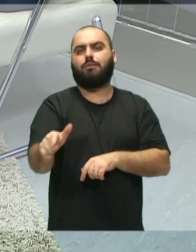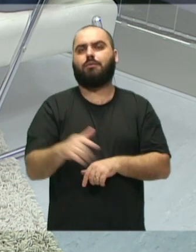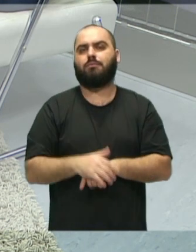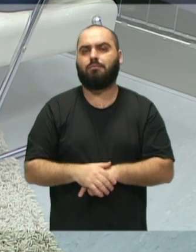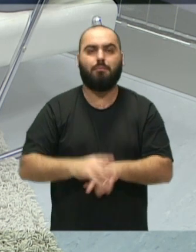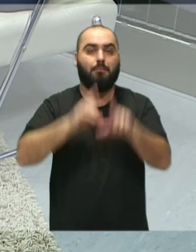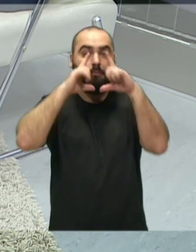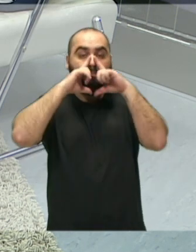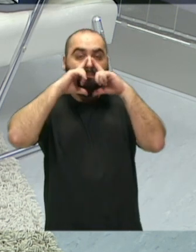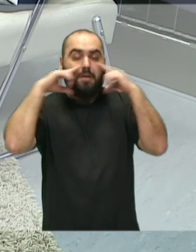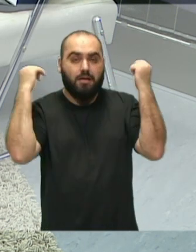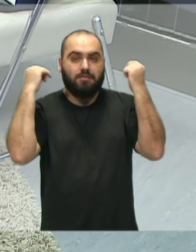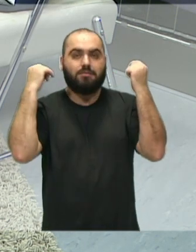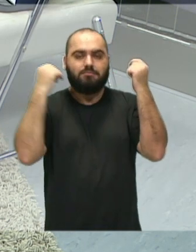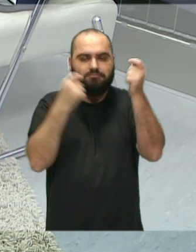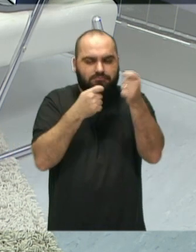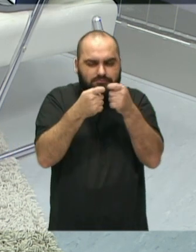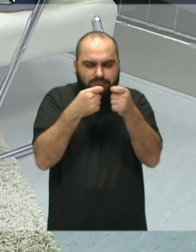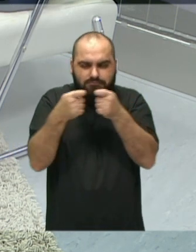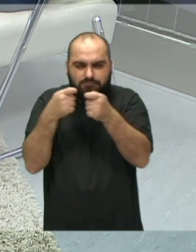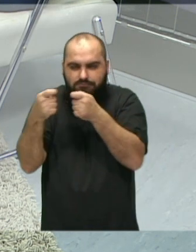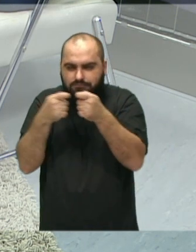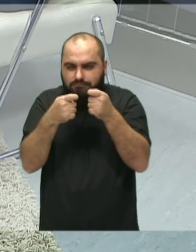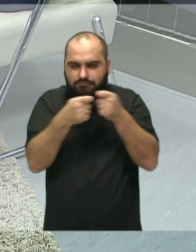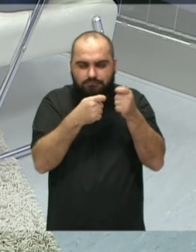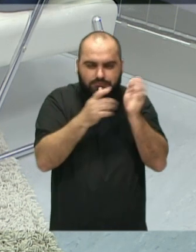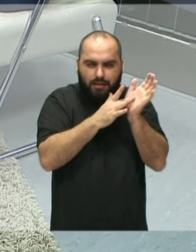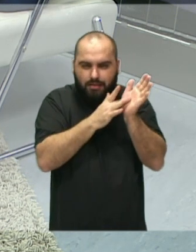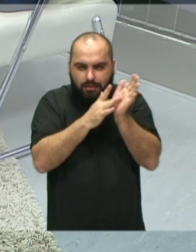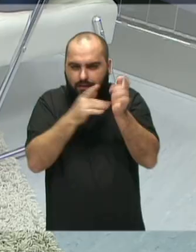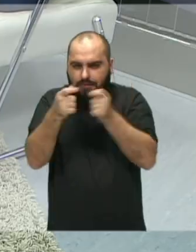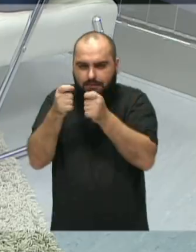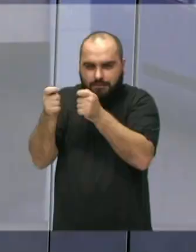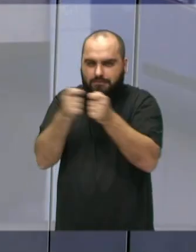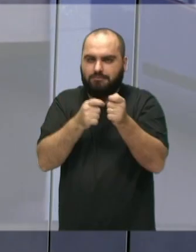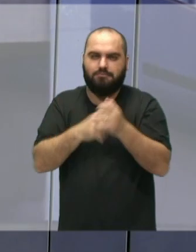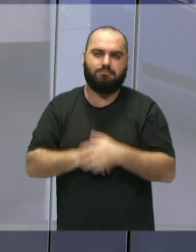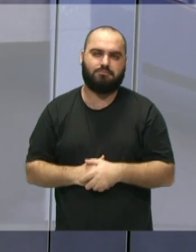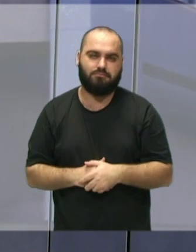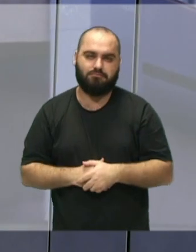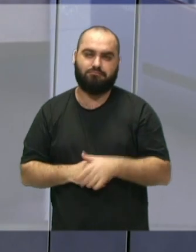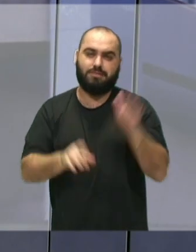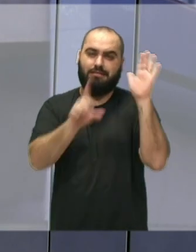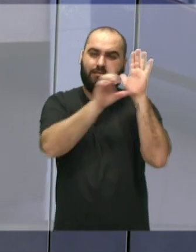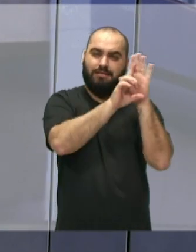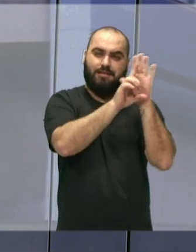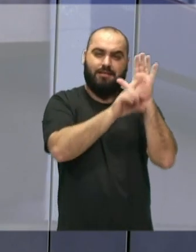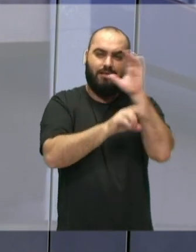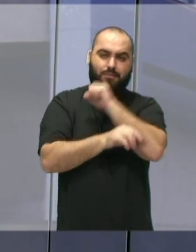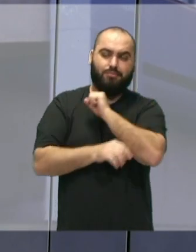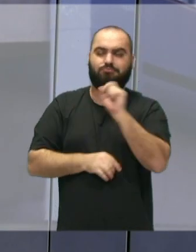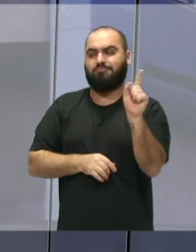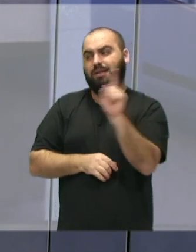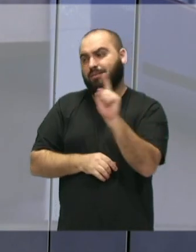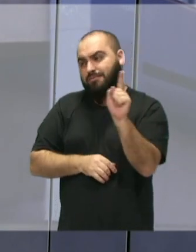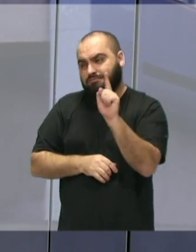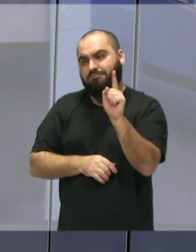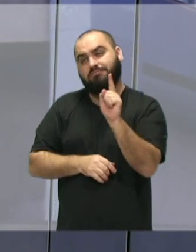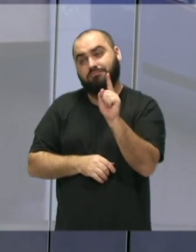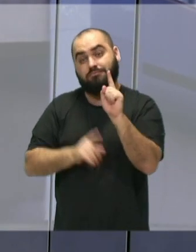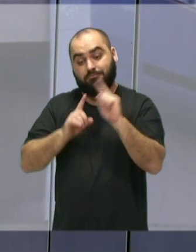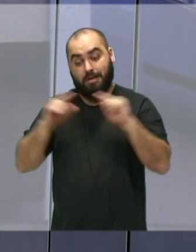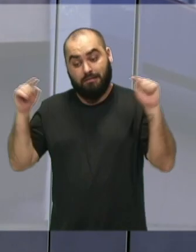que foram negociadas. Então, tudo a seu tempo, pena que a lei não é na rapidez que a gente quer, né? Mas